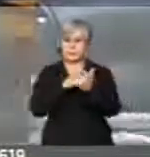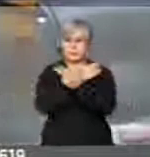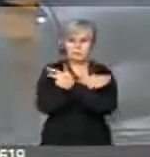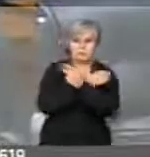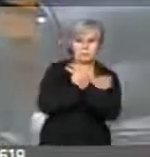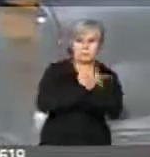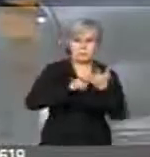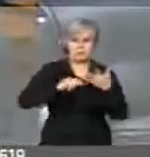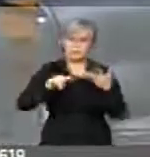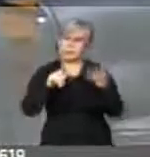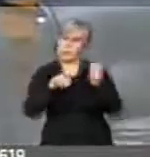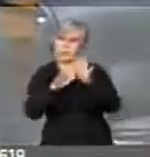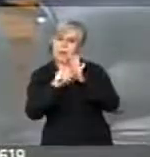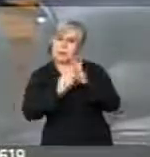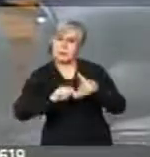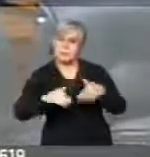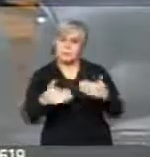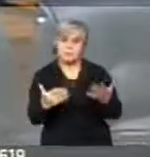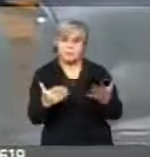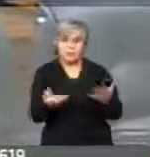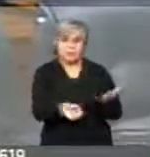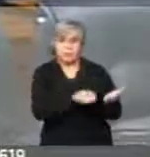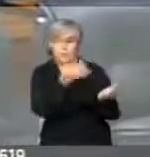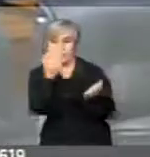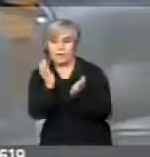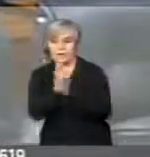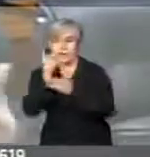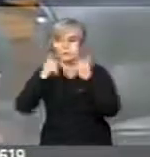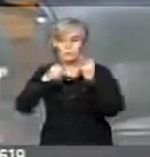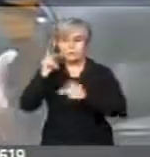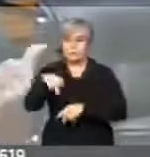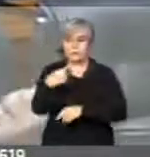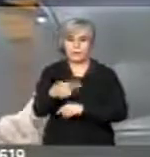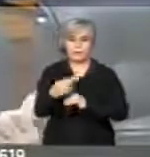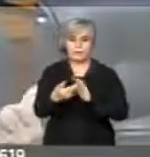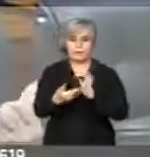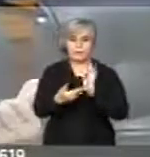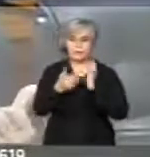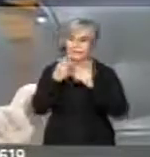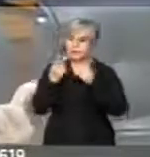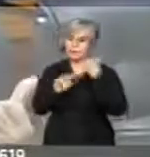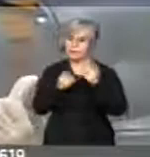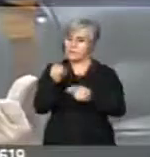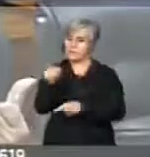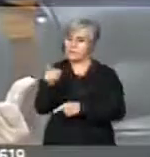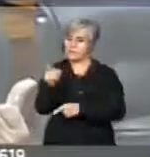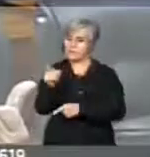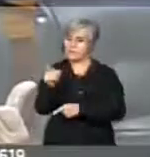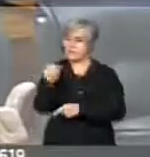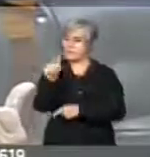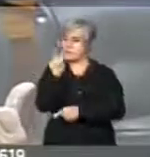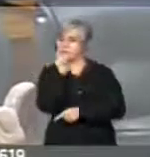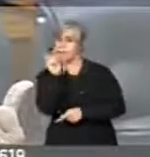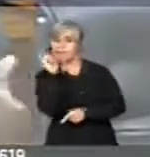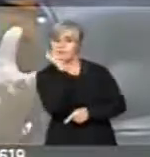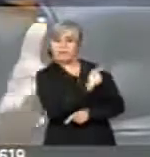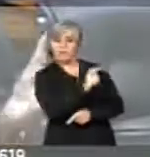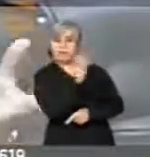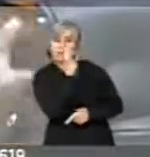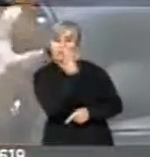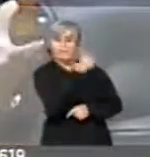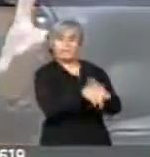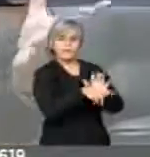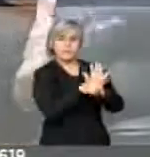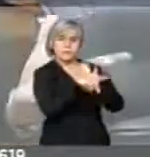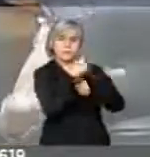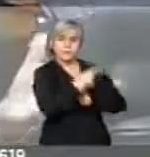95% dos que estavam no plenário, dos parlamentares, eu vi que ele estava ofendendo, era a base do governo. Porque nós